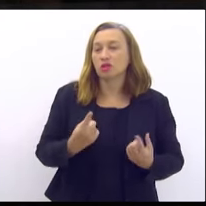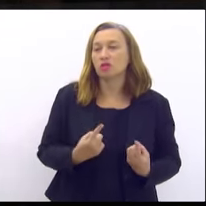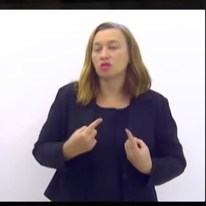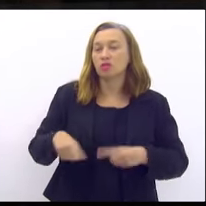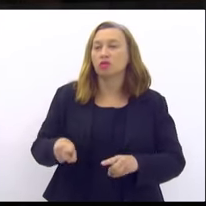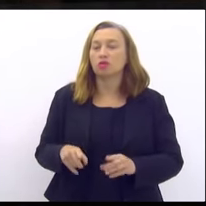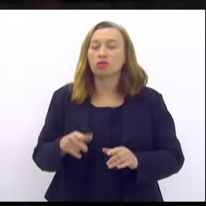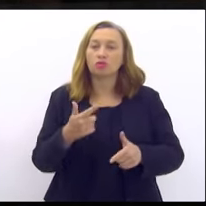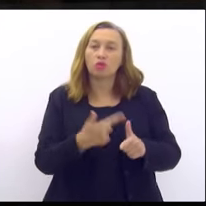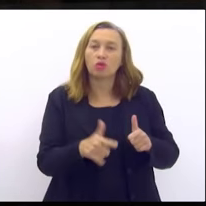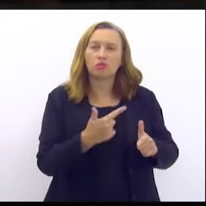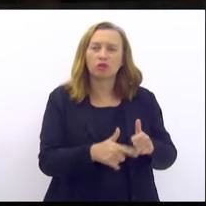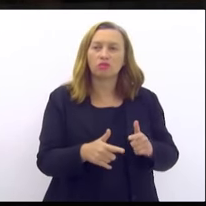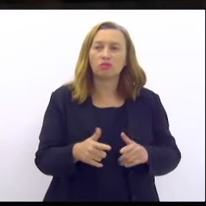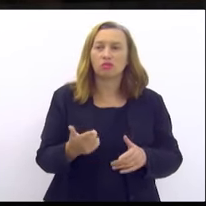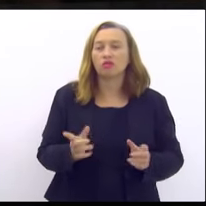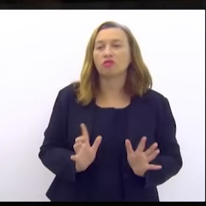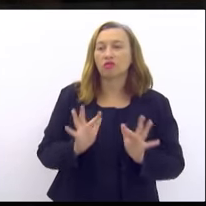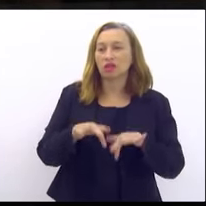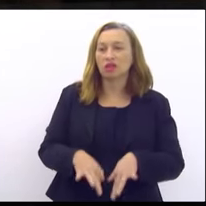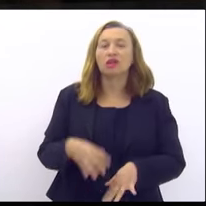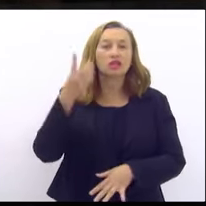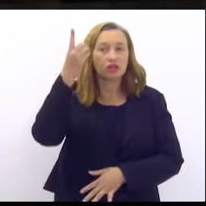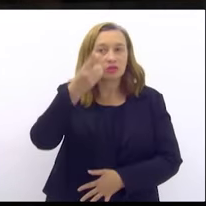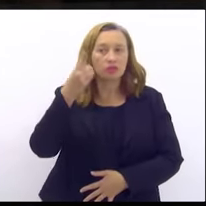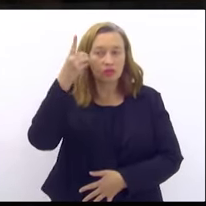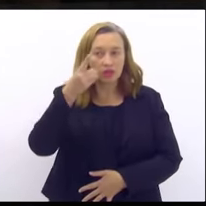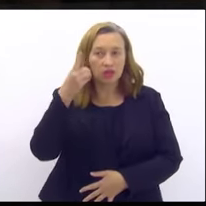vou terminar deputada